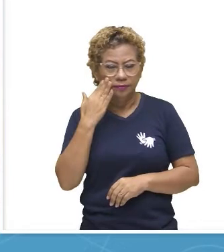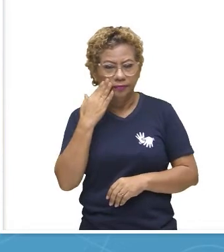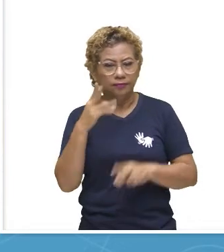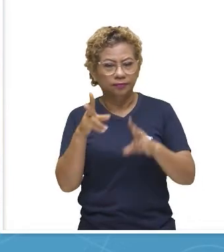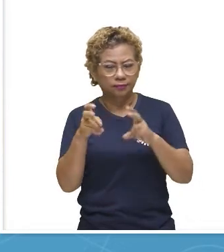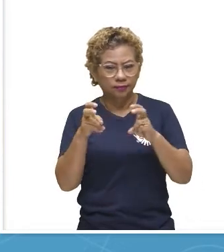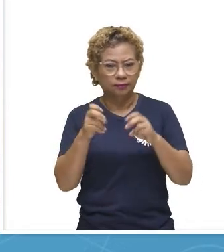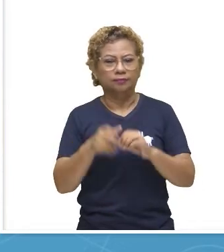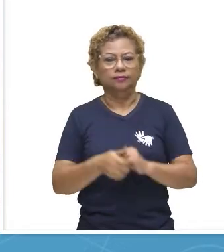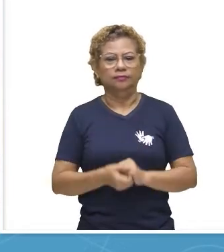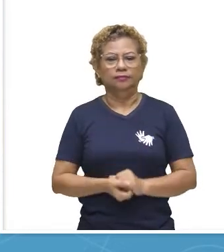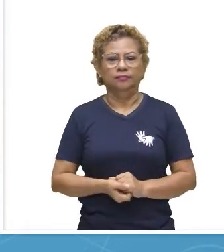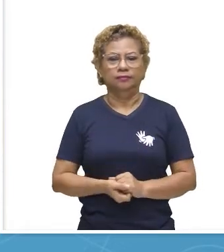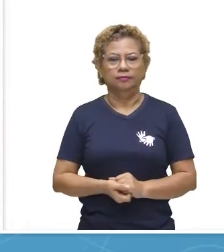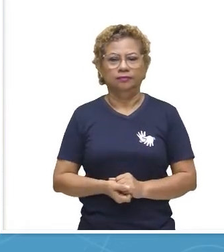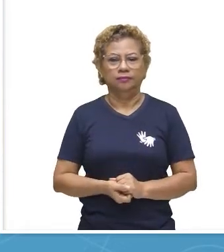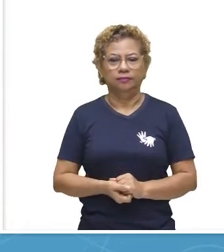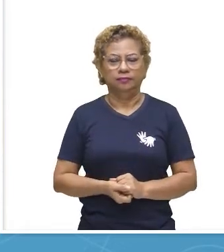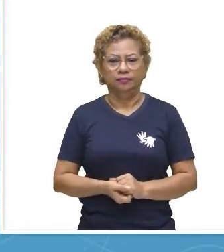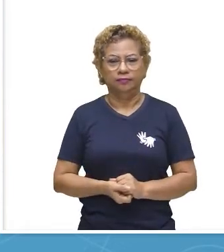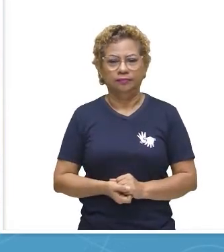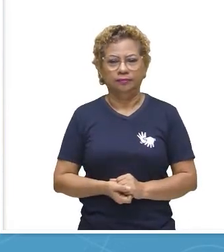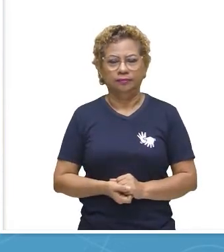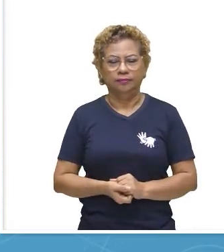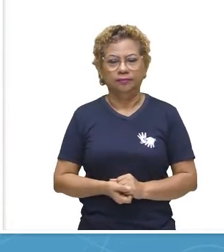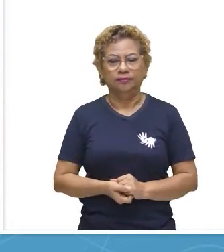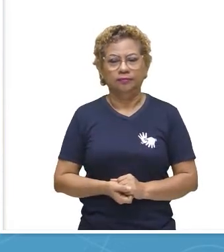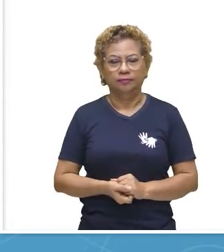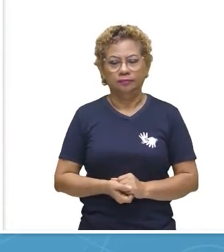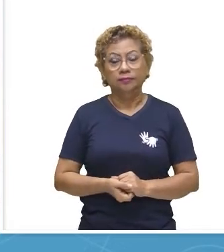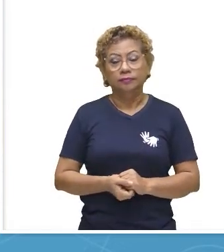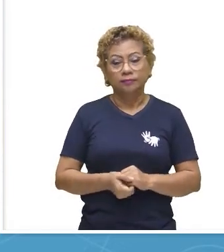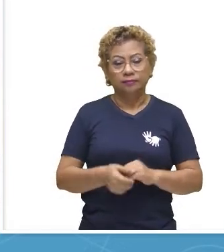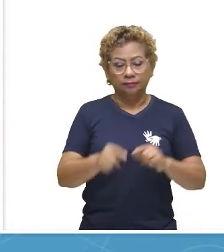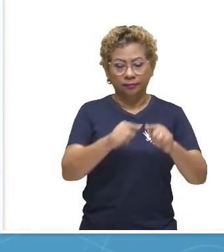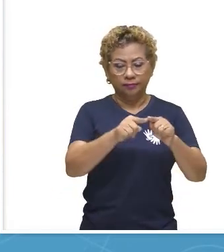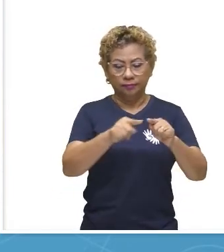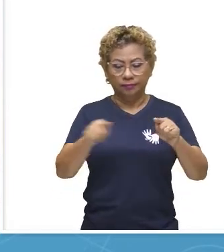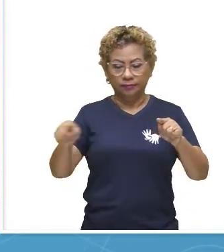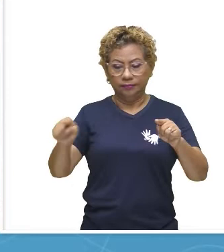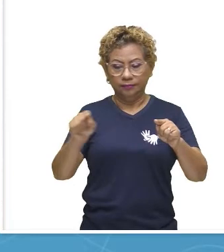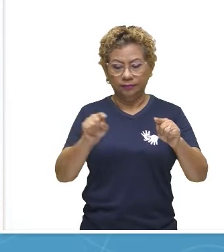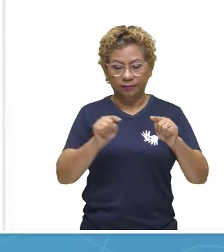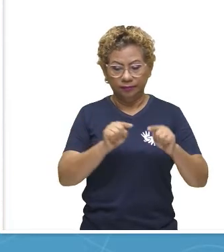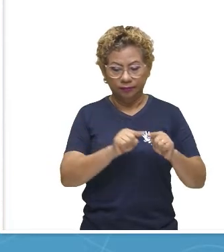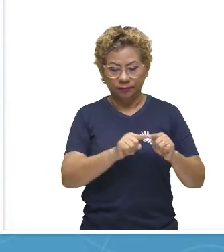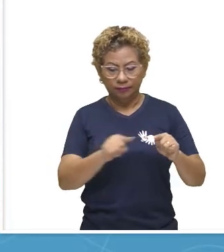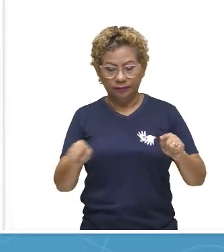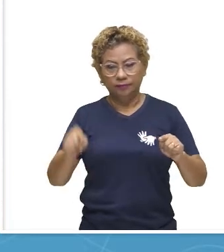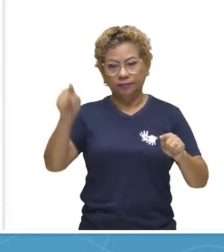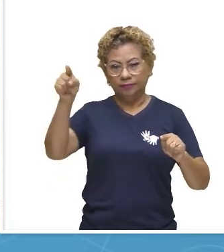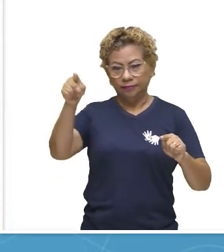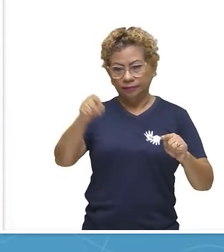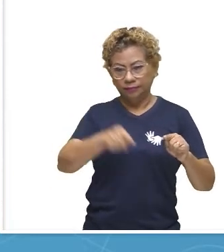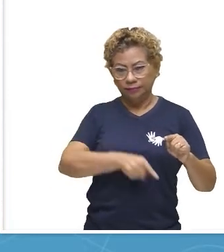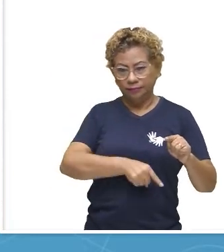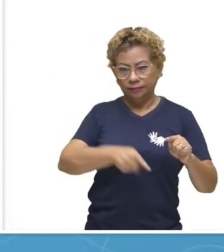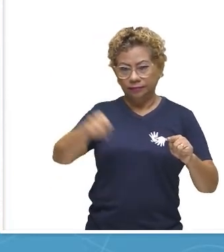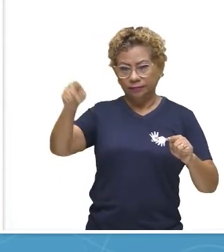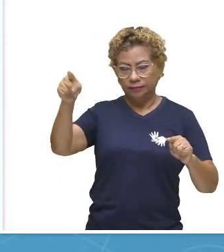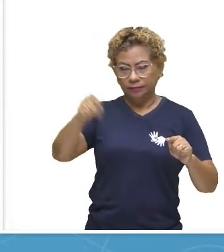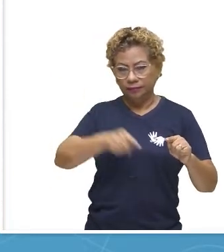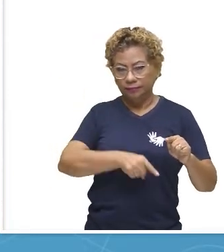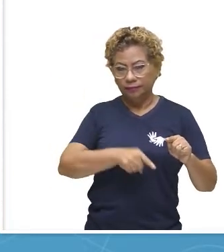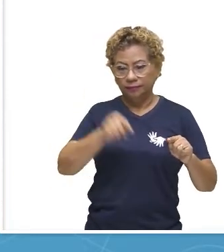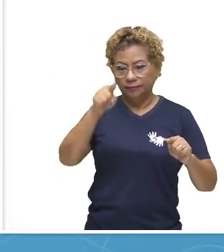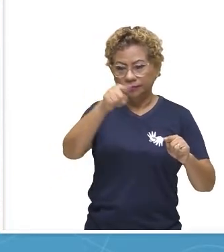está acontecendo? Veja a reta transversal. Vou colocar aqui uma reta desse lado aqui, ó,